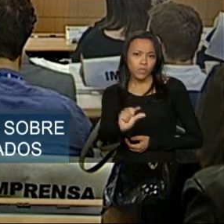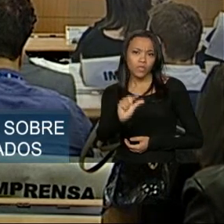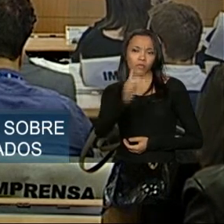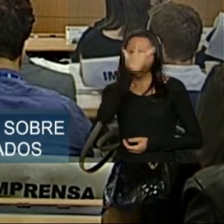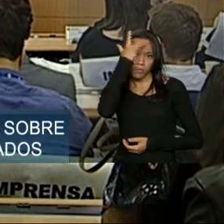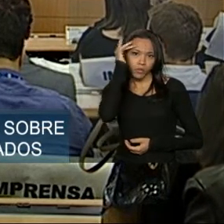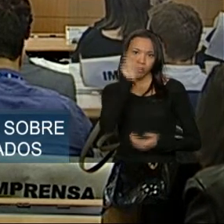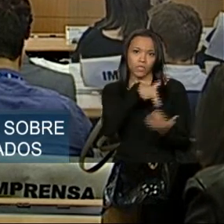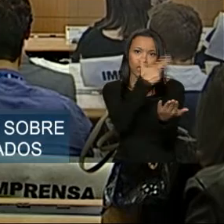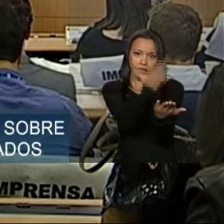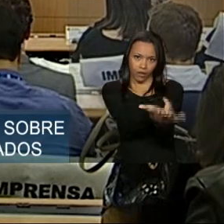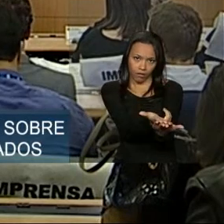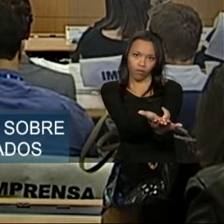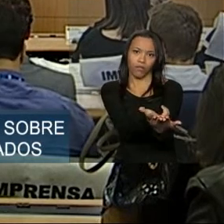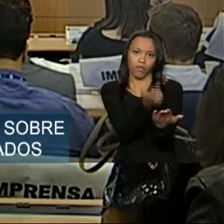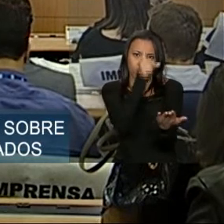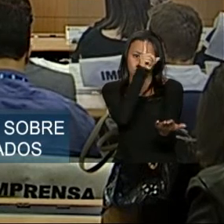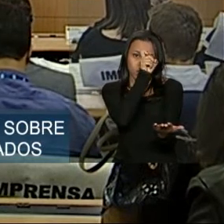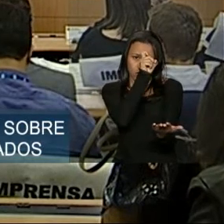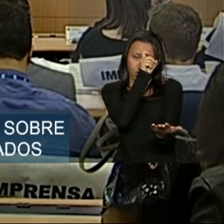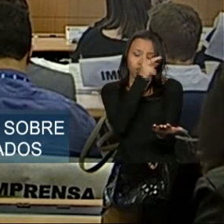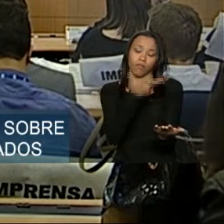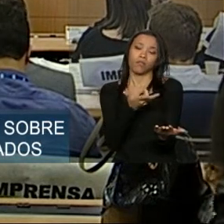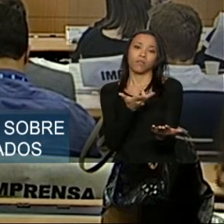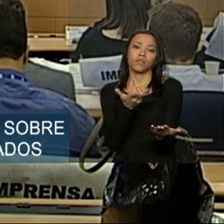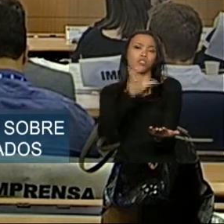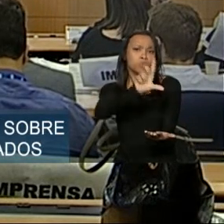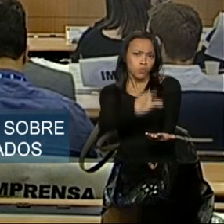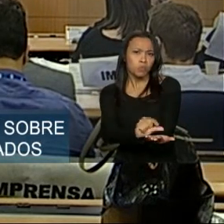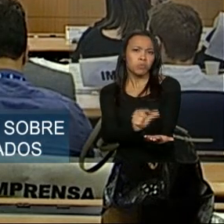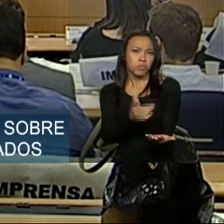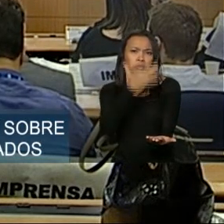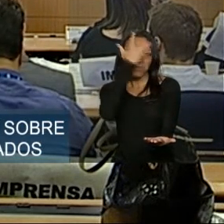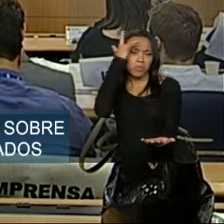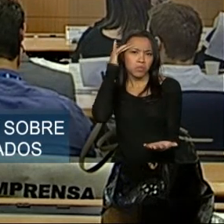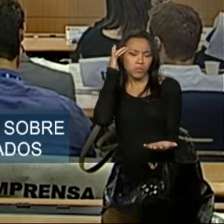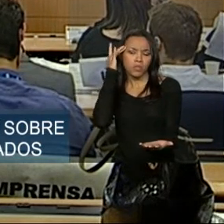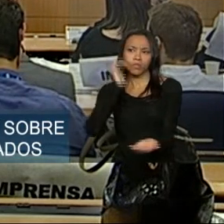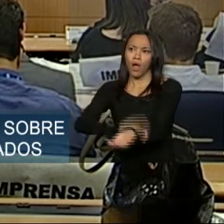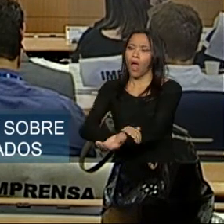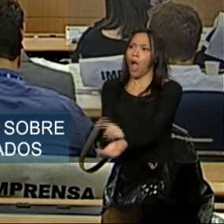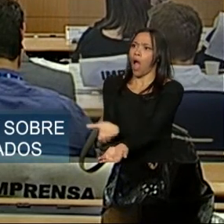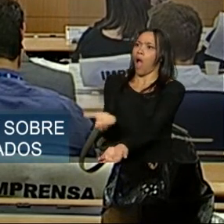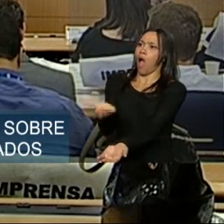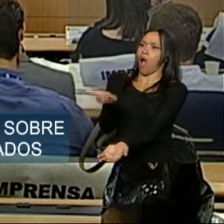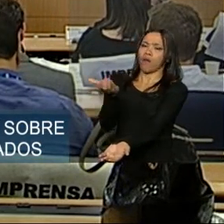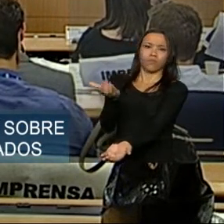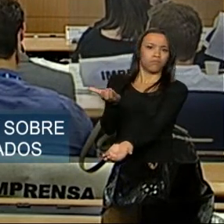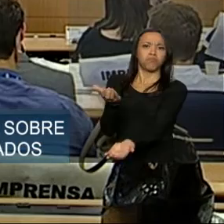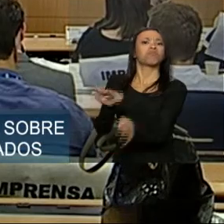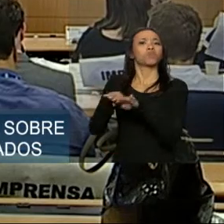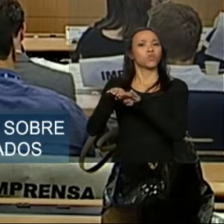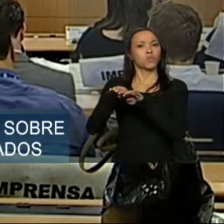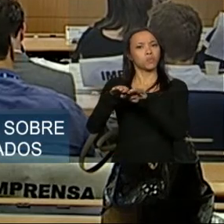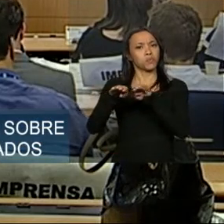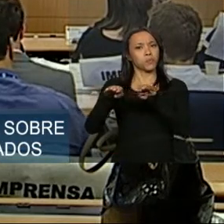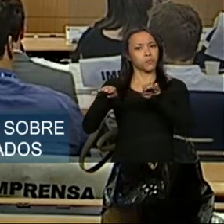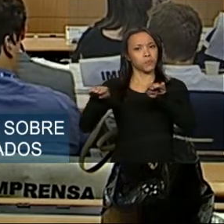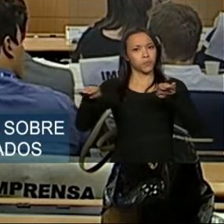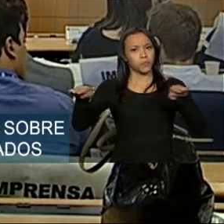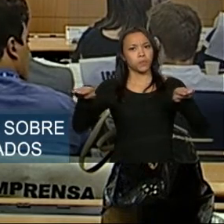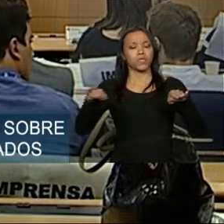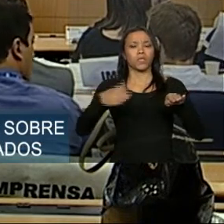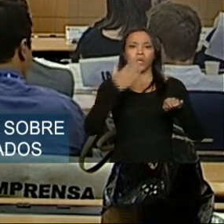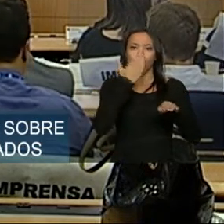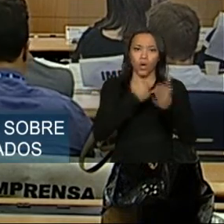Ao mesmo tempo, porque fica uma dúvida que a gente vê que o índice de pessoas com hipertensão continua estável, né? A gente vê que os alimentos